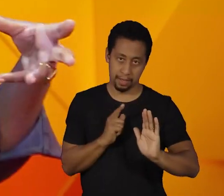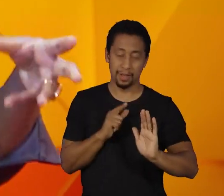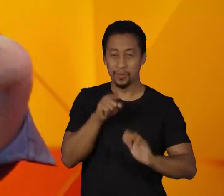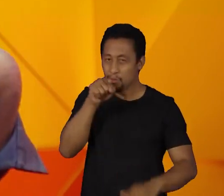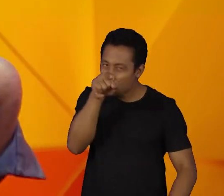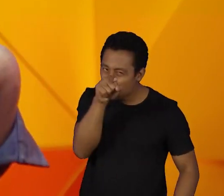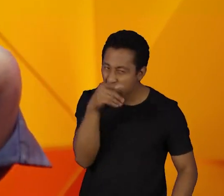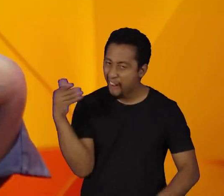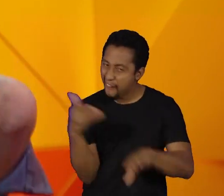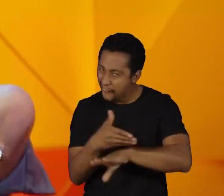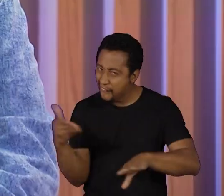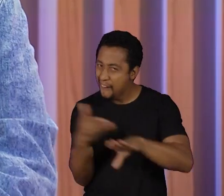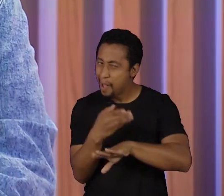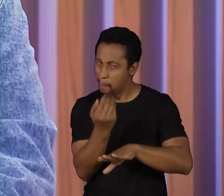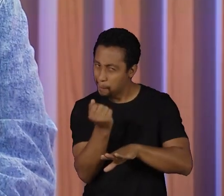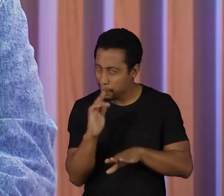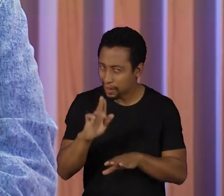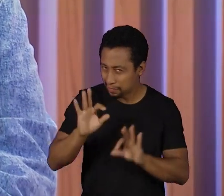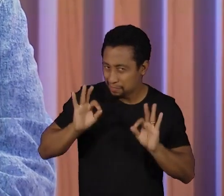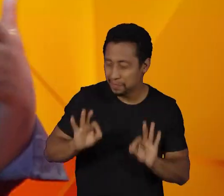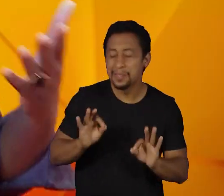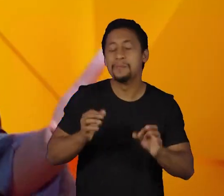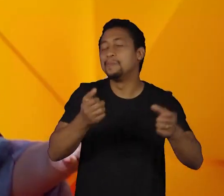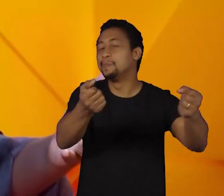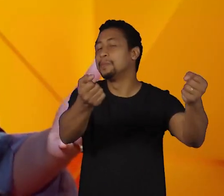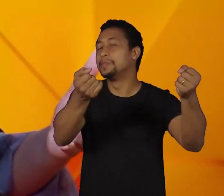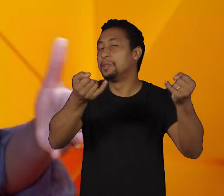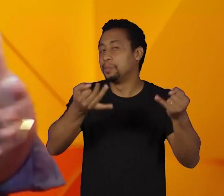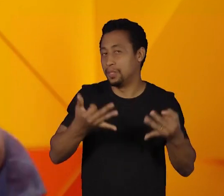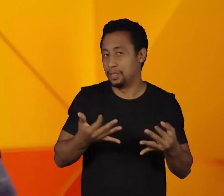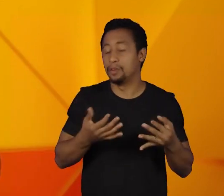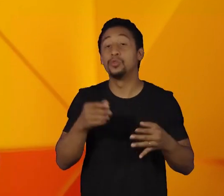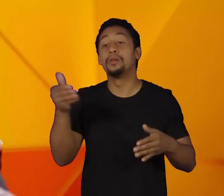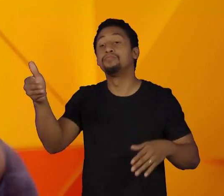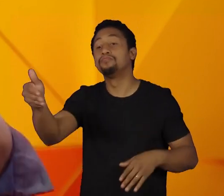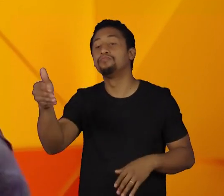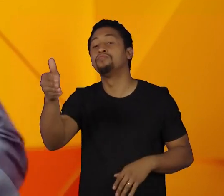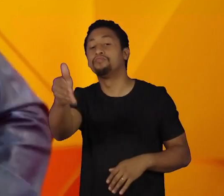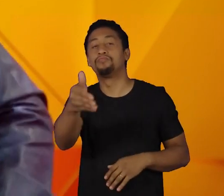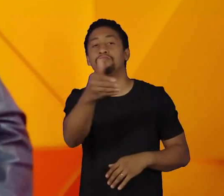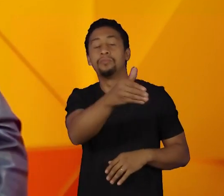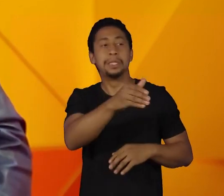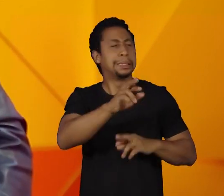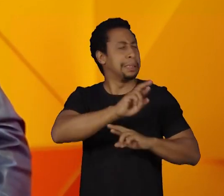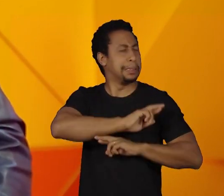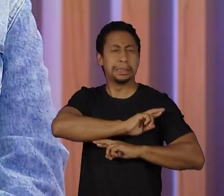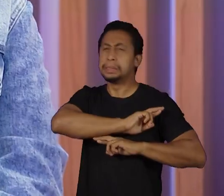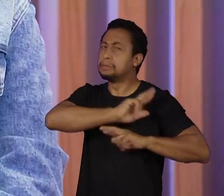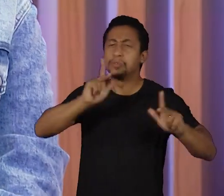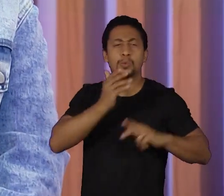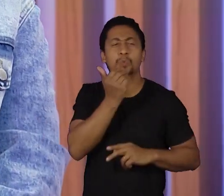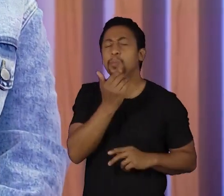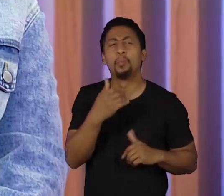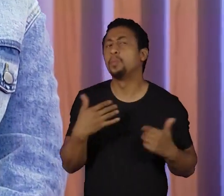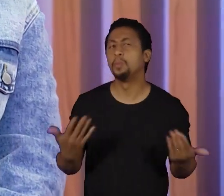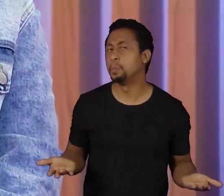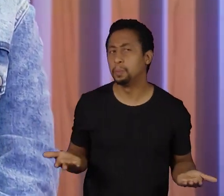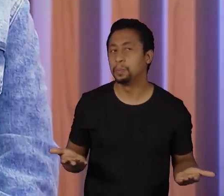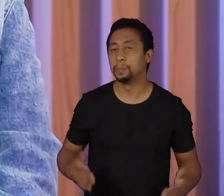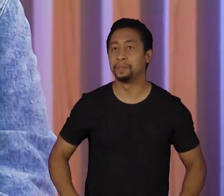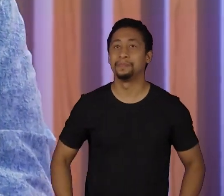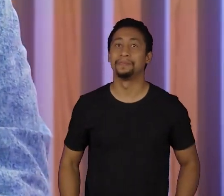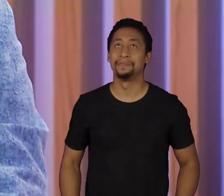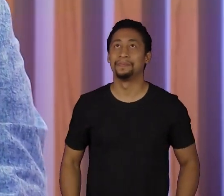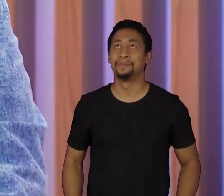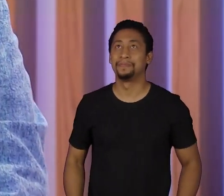Opa. Paixão, de coração... Me fala, o que de mais inusitado de comida de boteco que você já encontrou por aí? O que eu comi